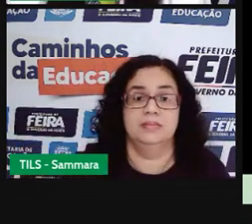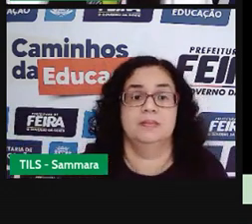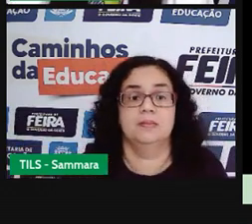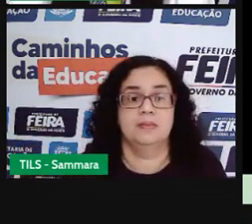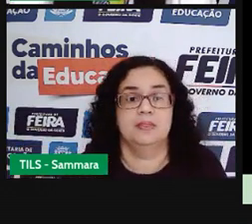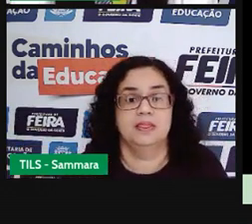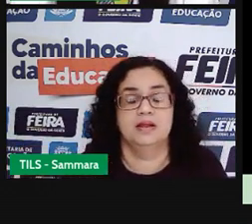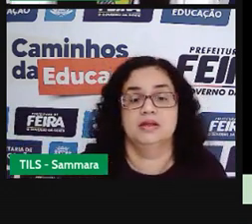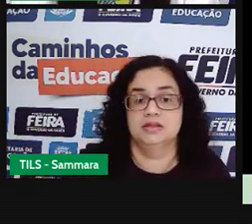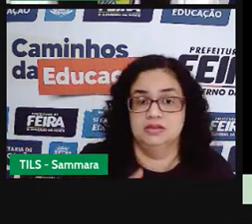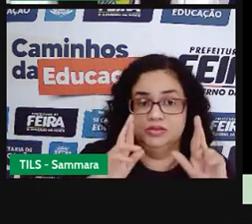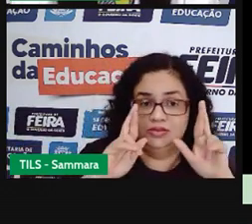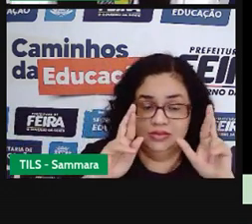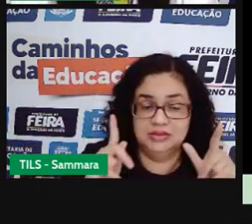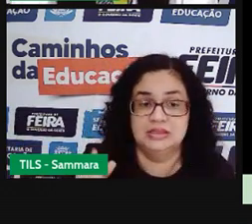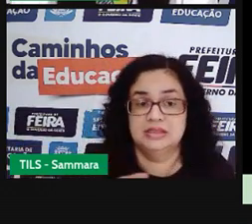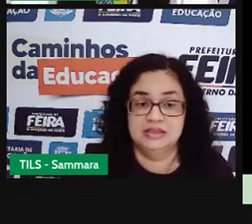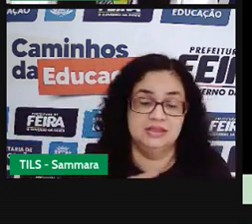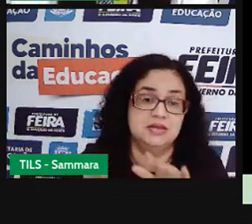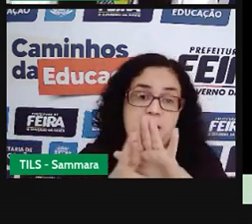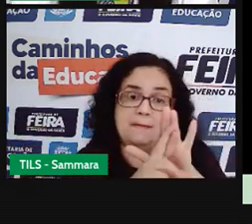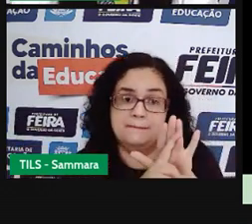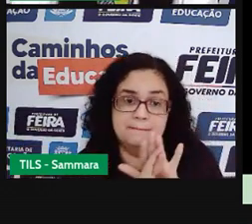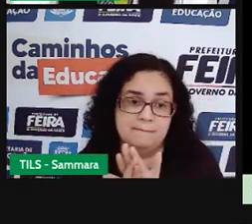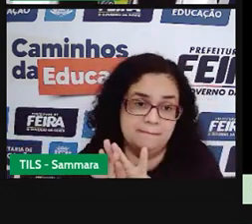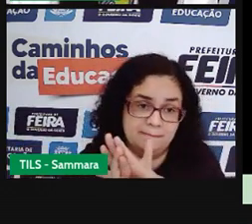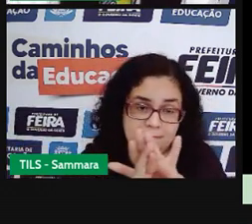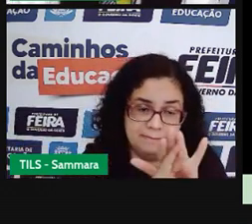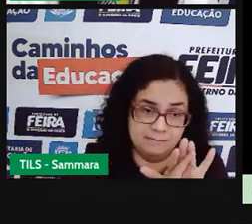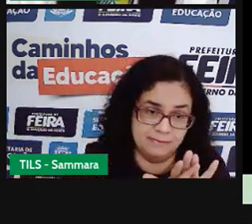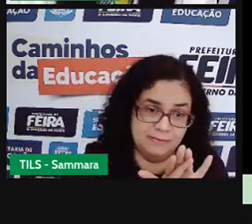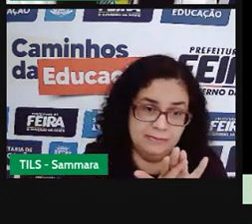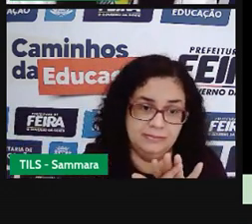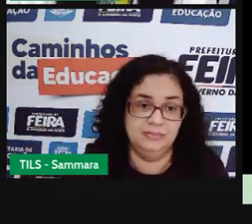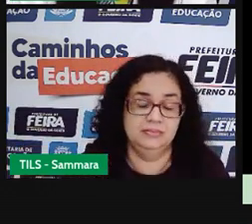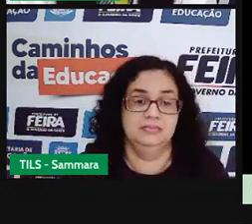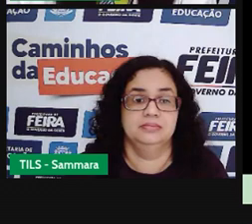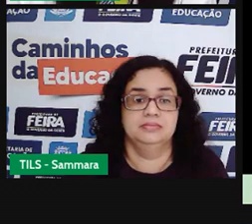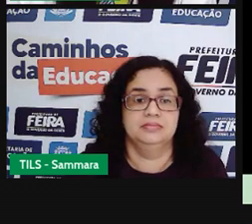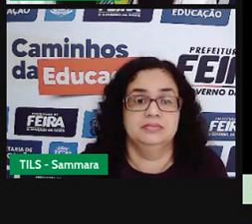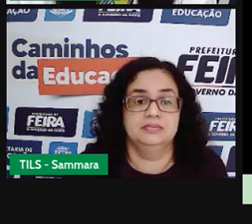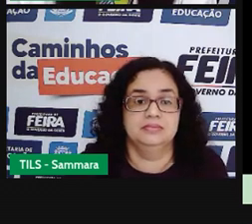apresentam que os não poliedros eles não atende